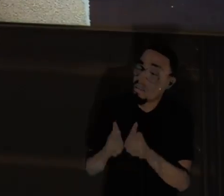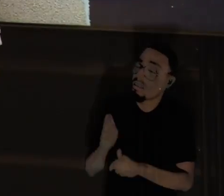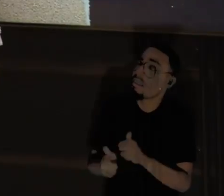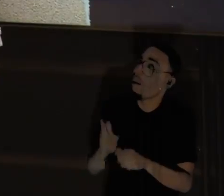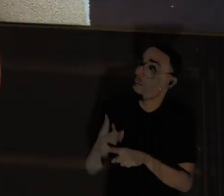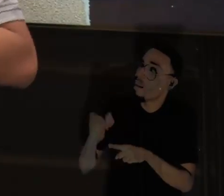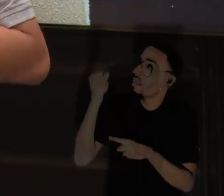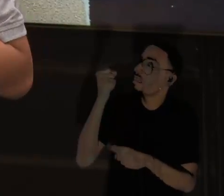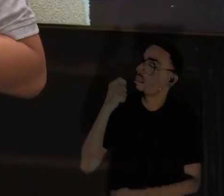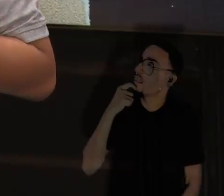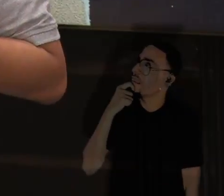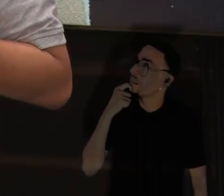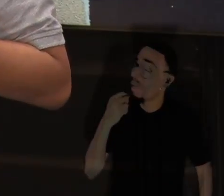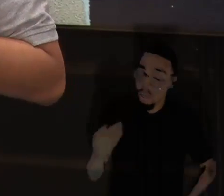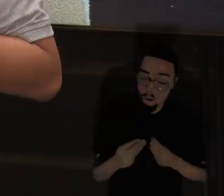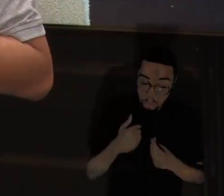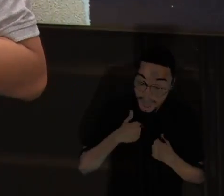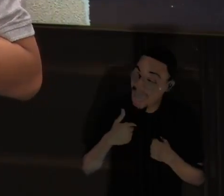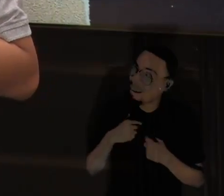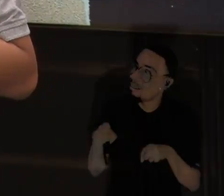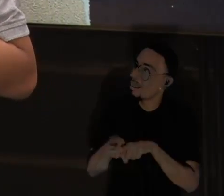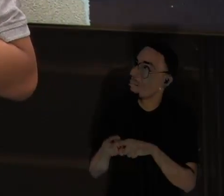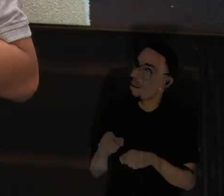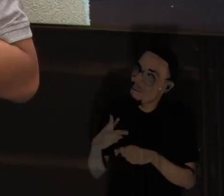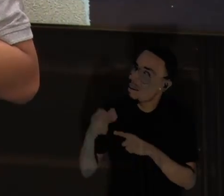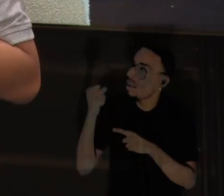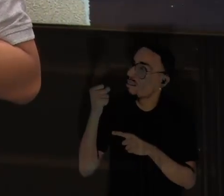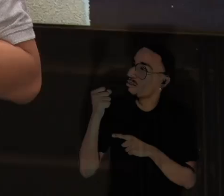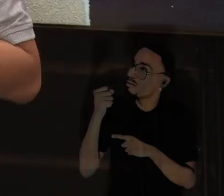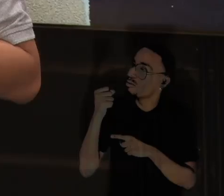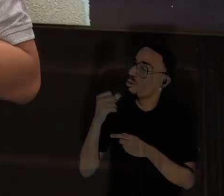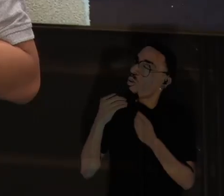síndrome? Como é que eu venço, Pai?